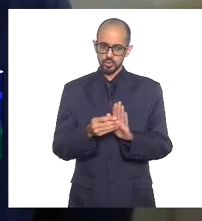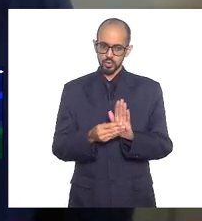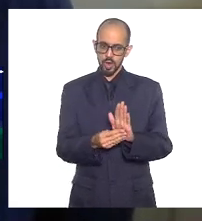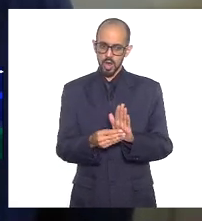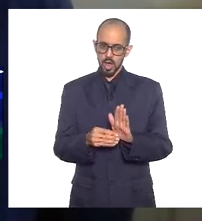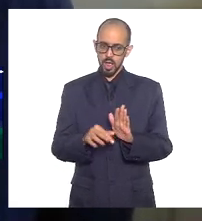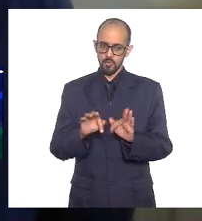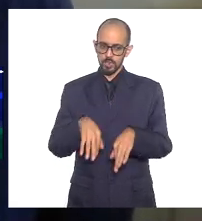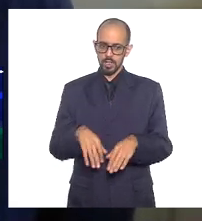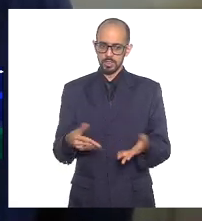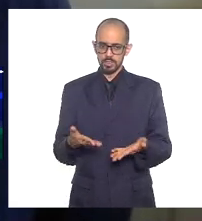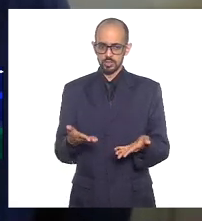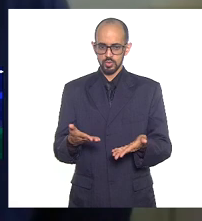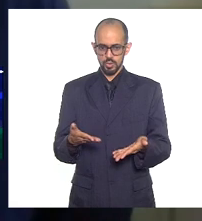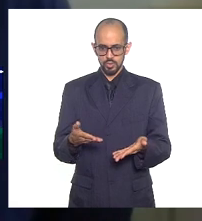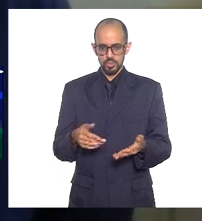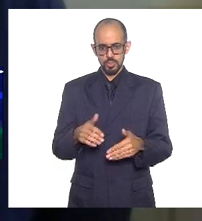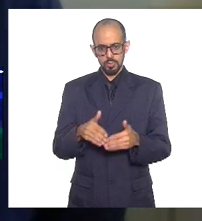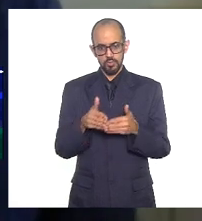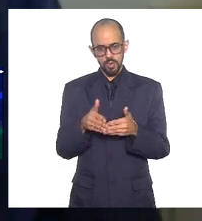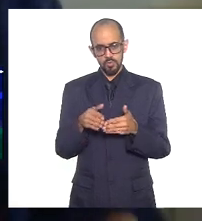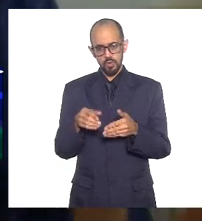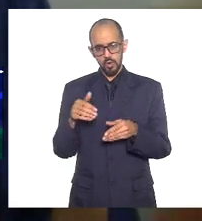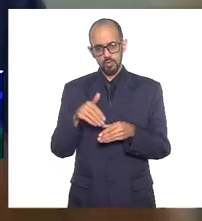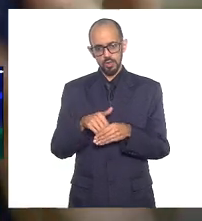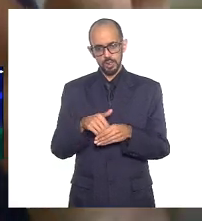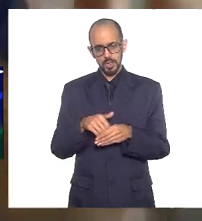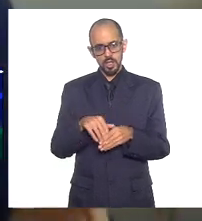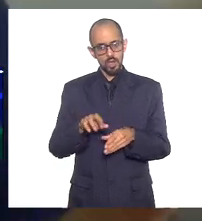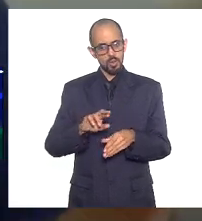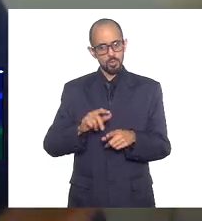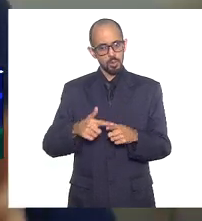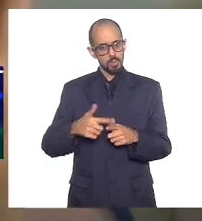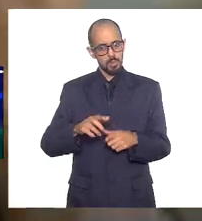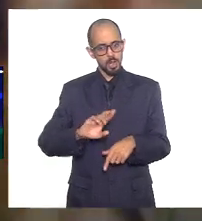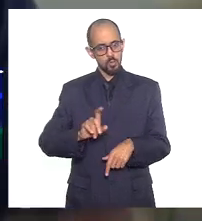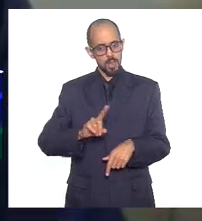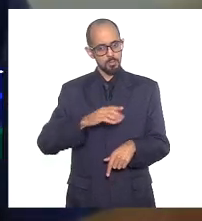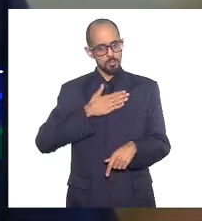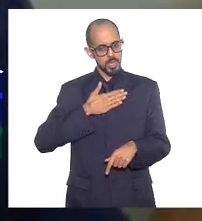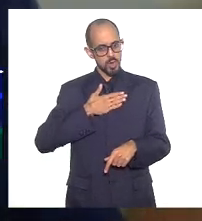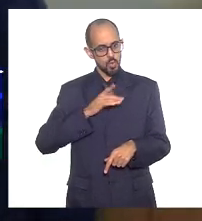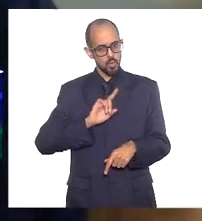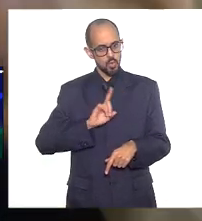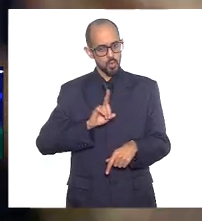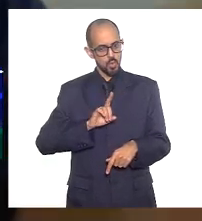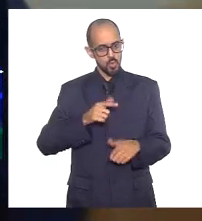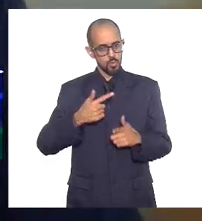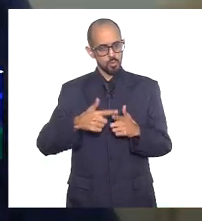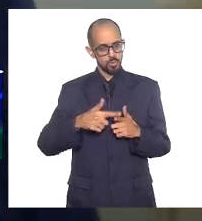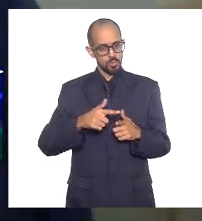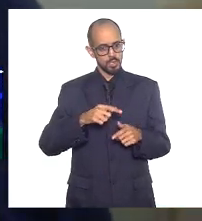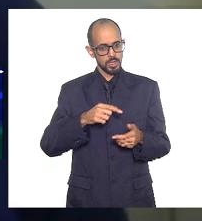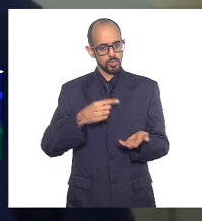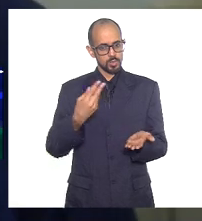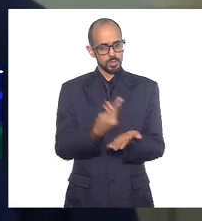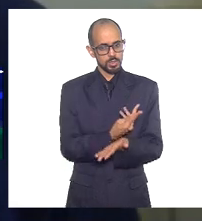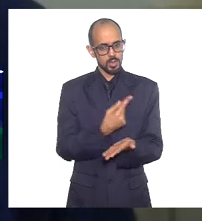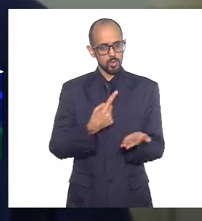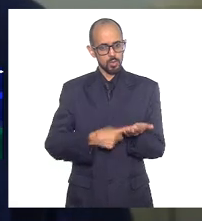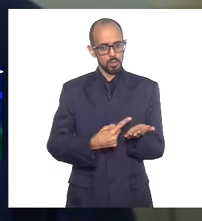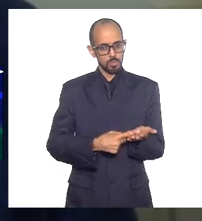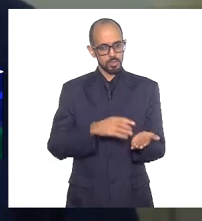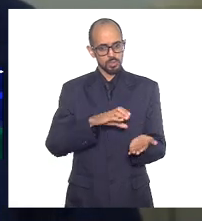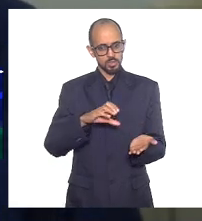menos botar esse em palco senhor presidente não é meu não é que houve um compromisso da CCJ de vossa excelência em